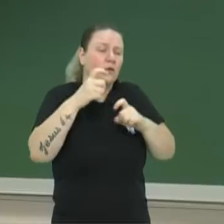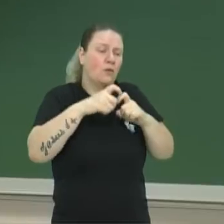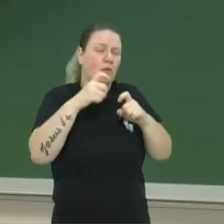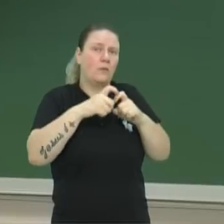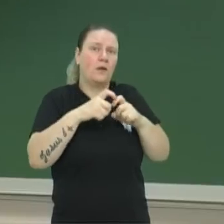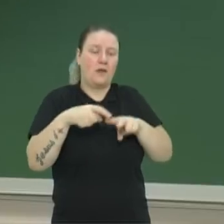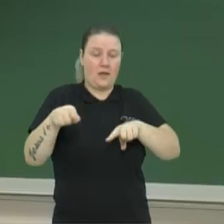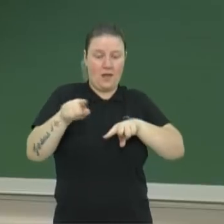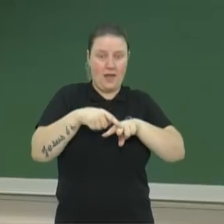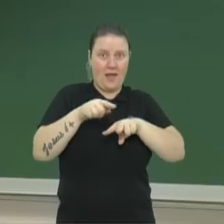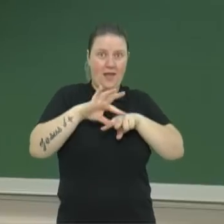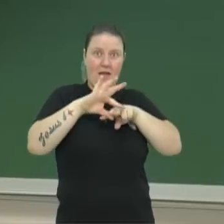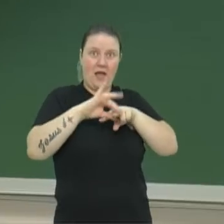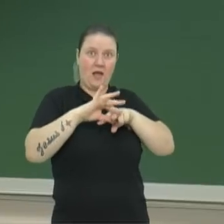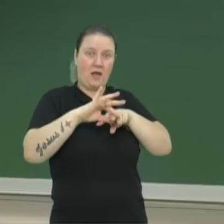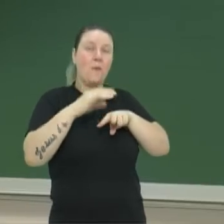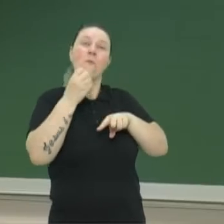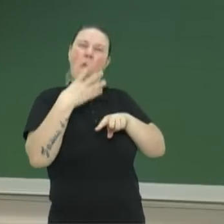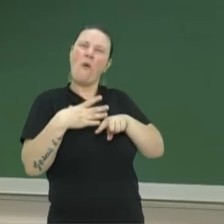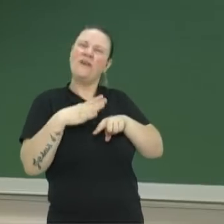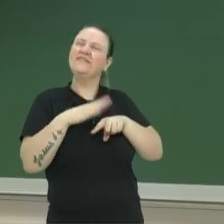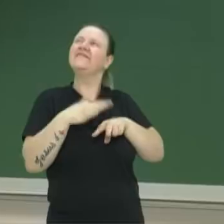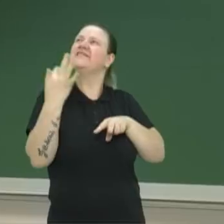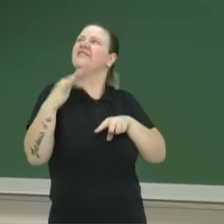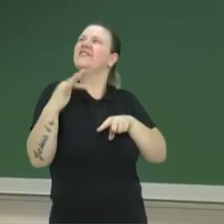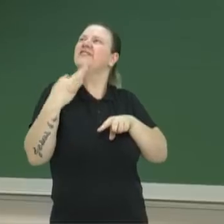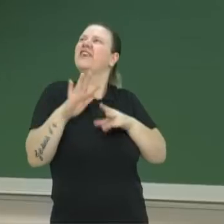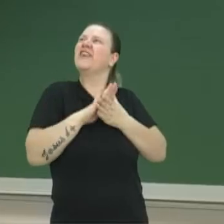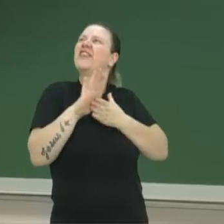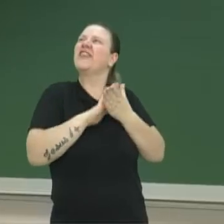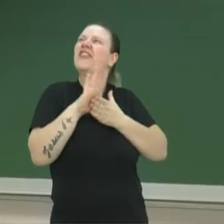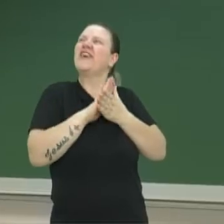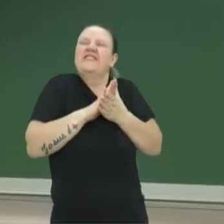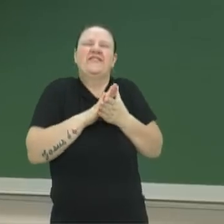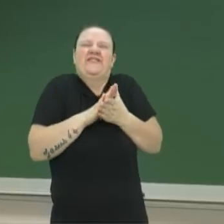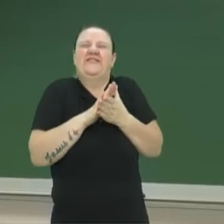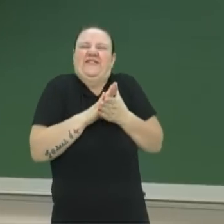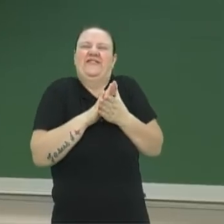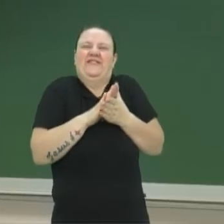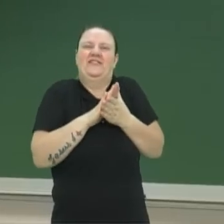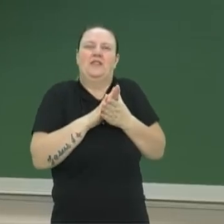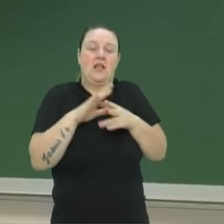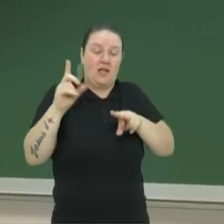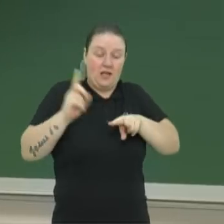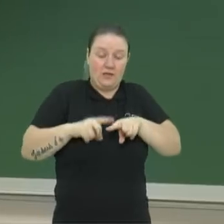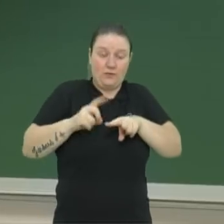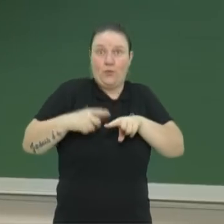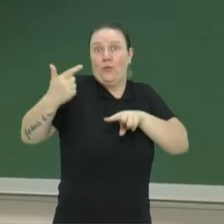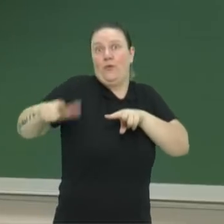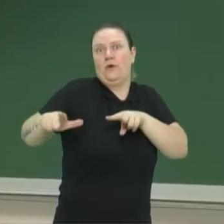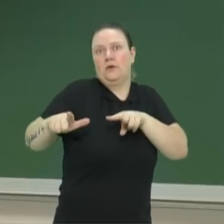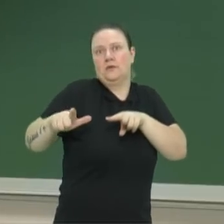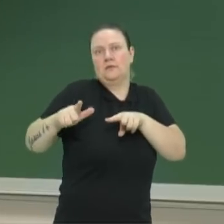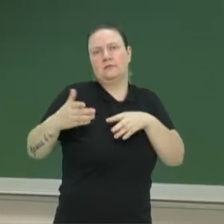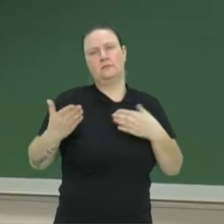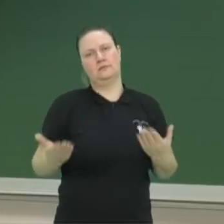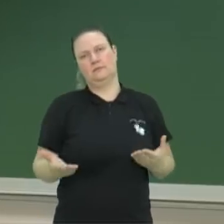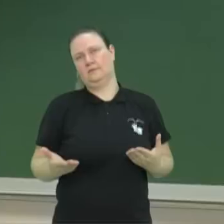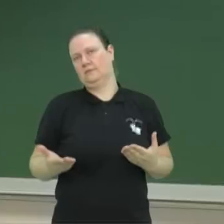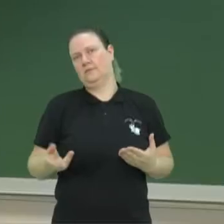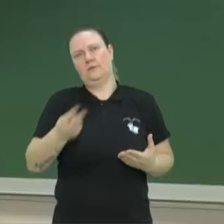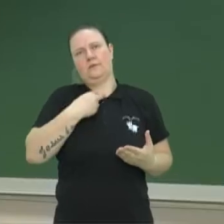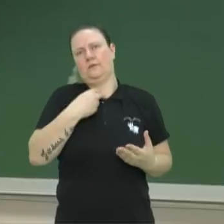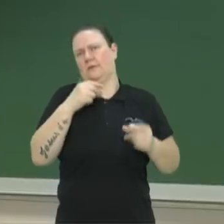desse o local errado, a gente contasse, dói aqui, mas na verdade doesse em outro lugar, né? Então, não dá para